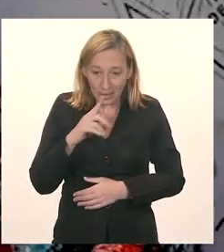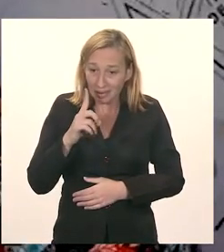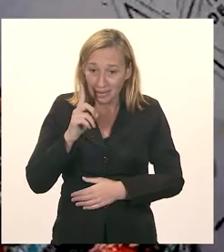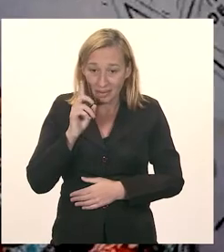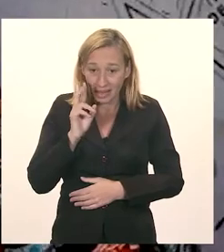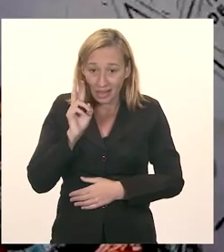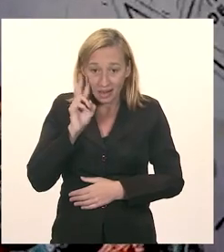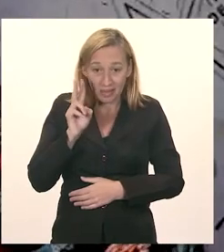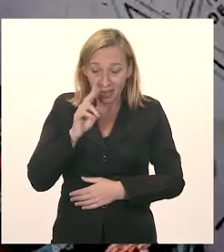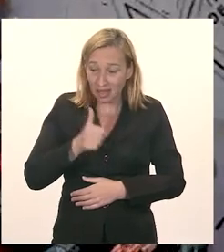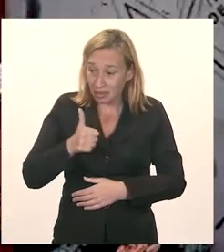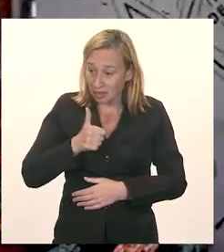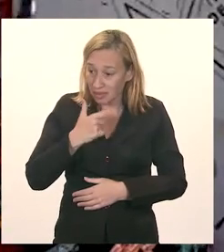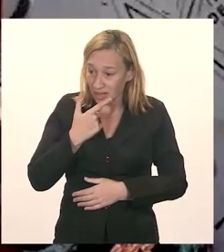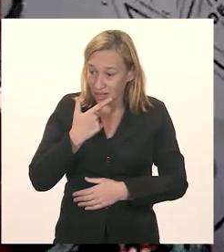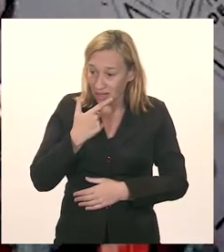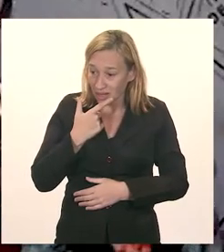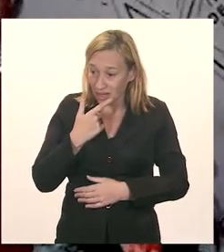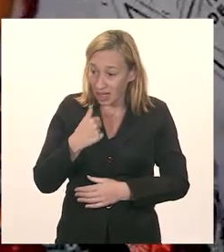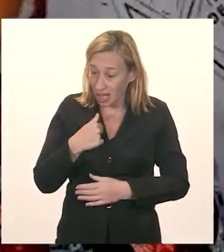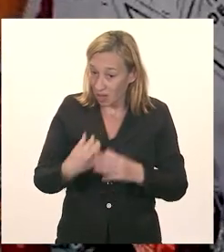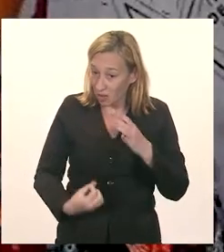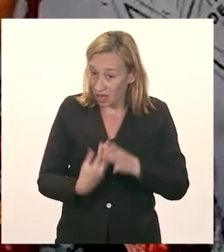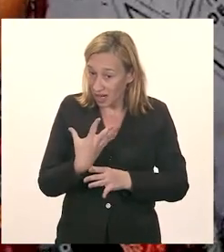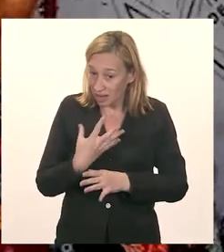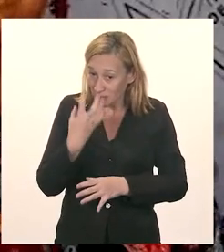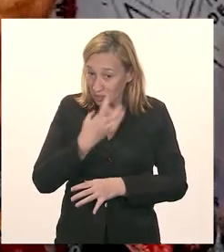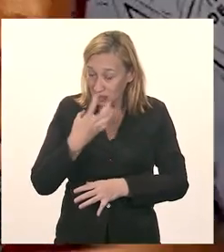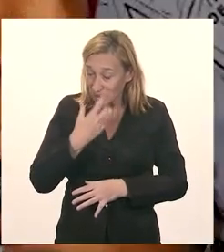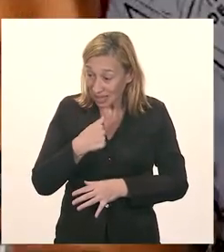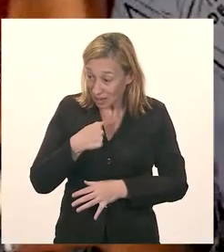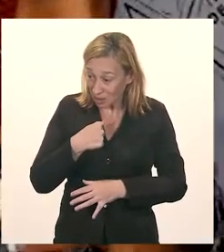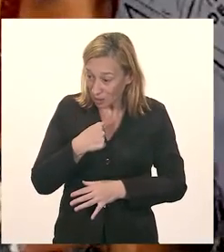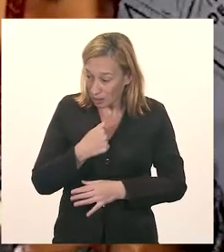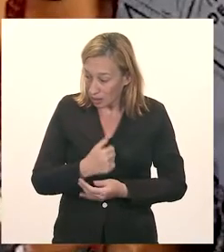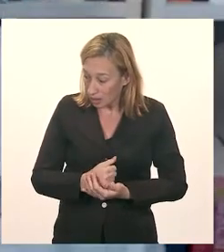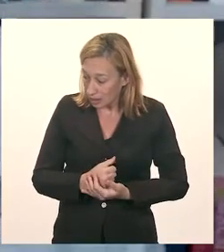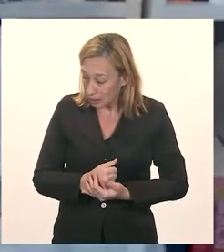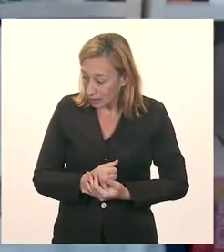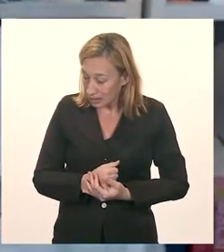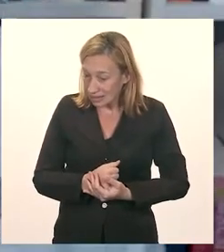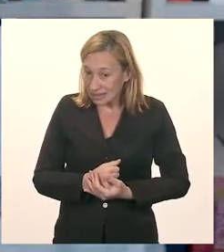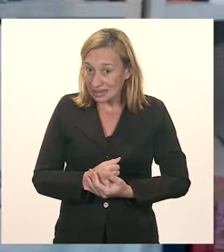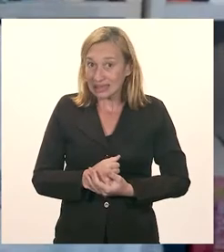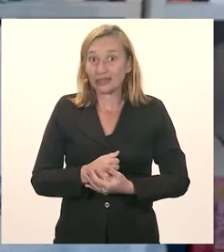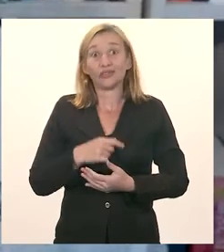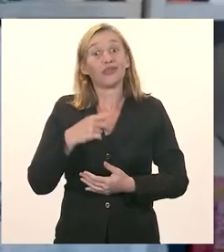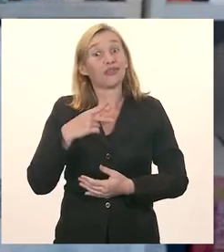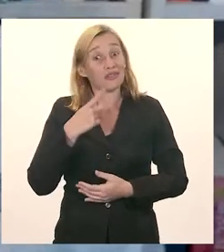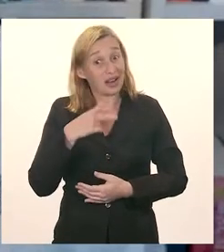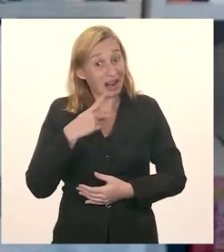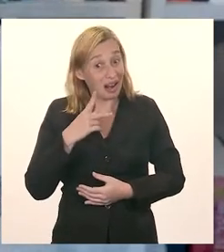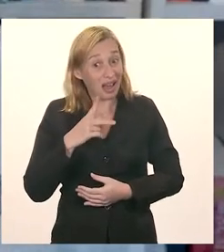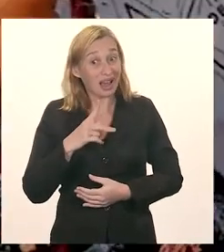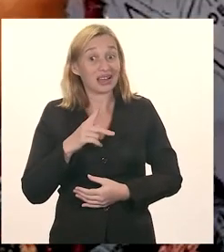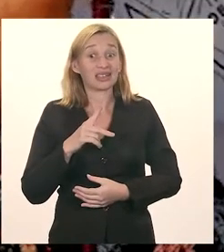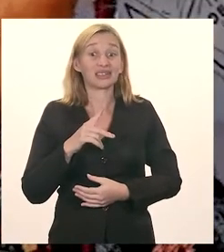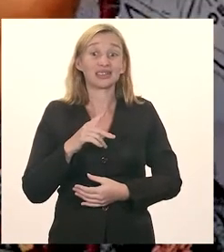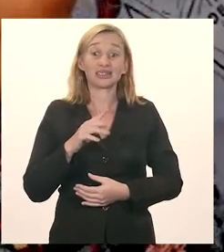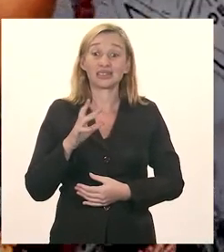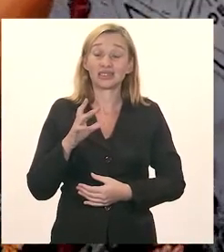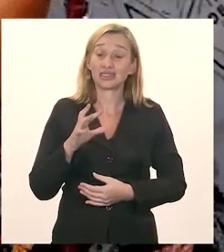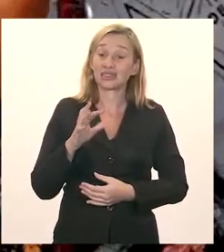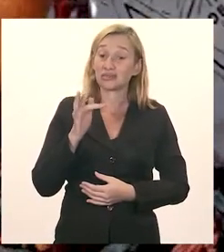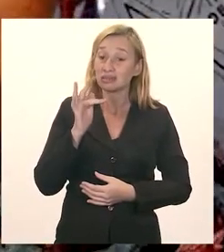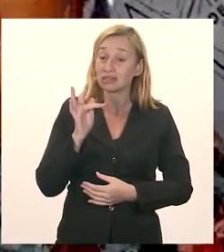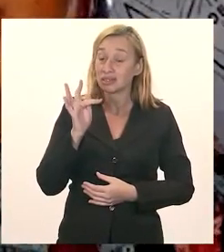Não vou me lembrar que a primeira composição que eu fiz mesmo, eu vou falar da Rosa, que foi